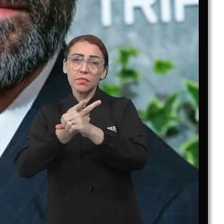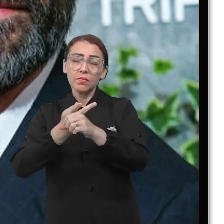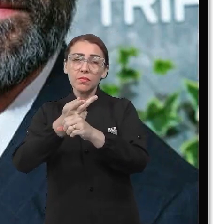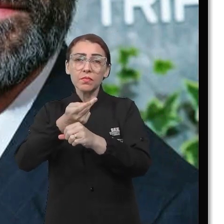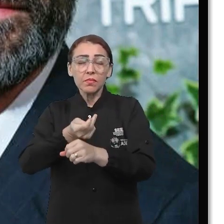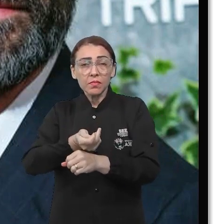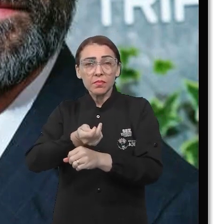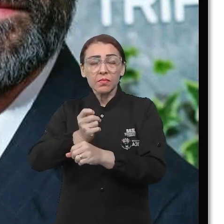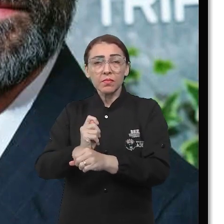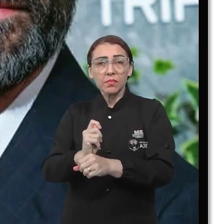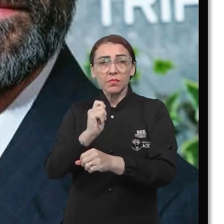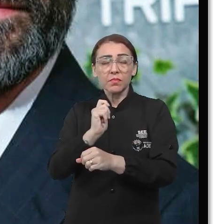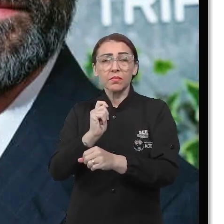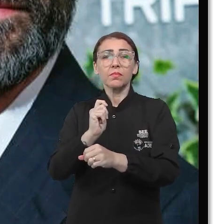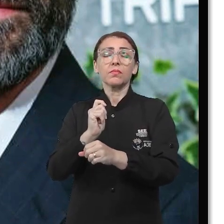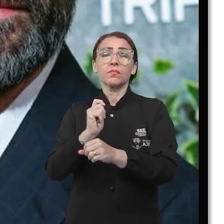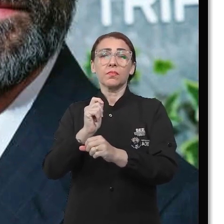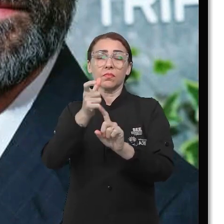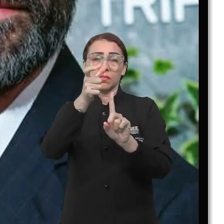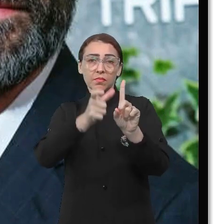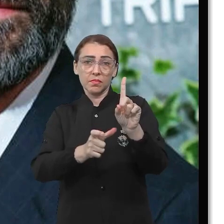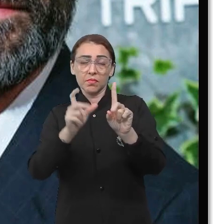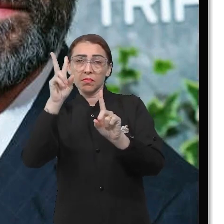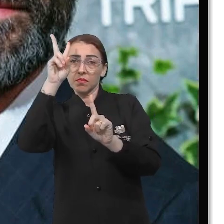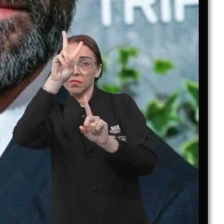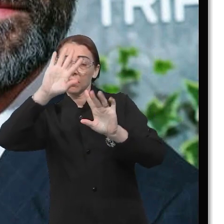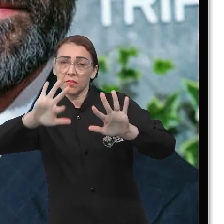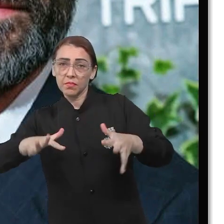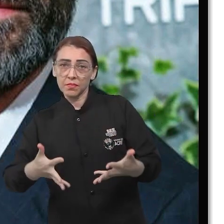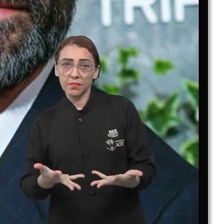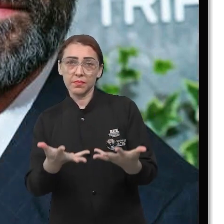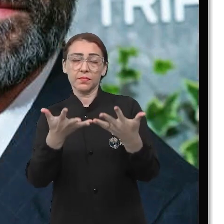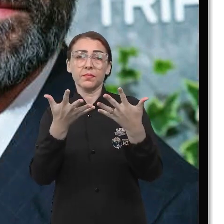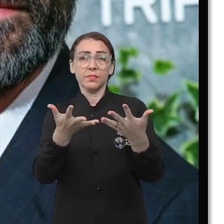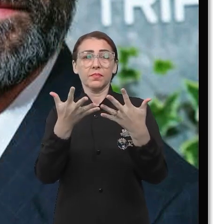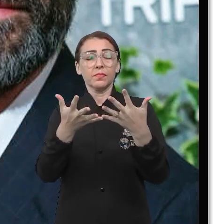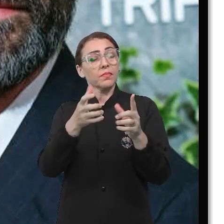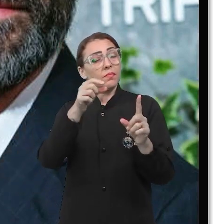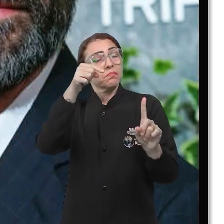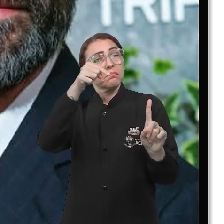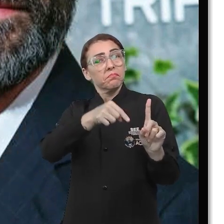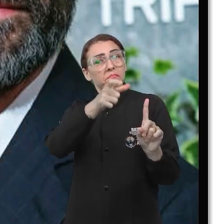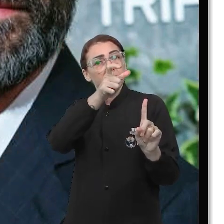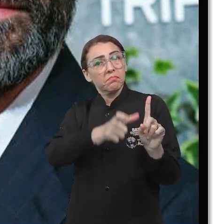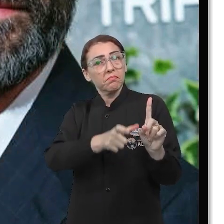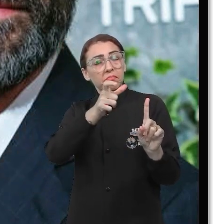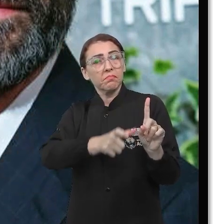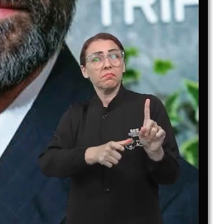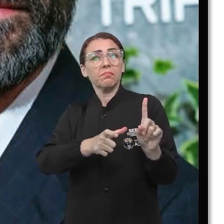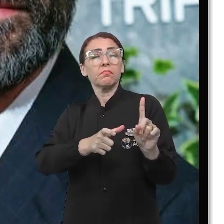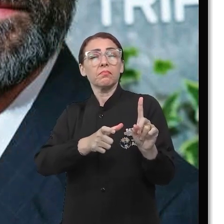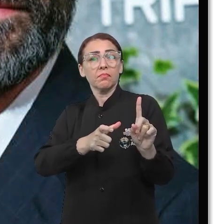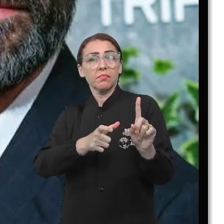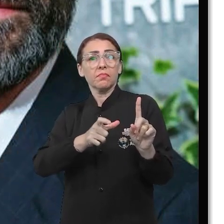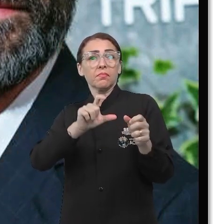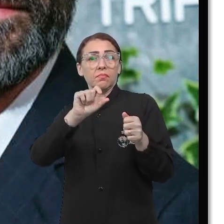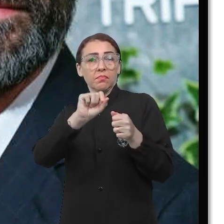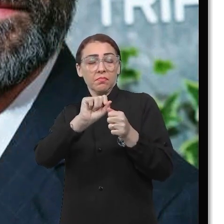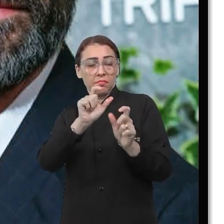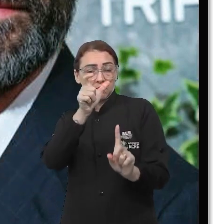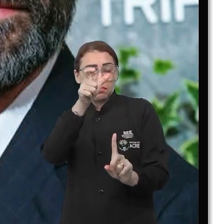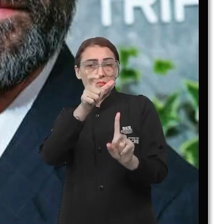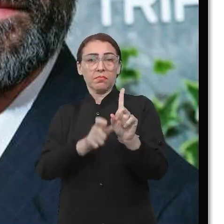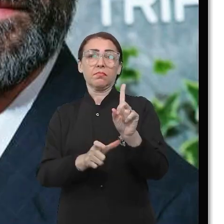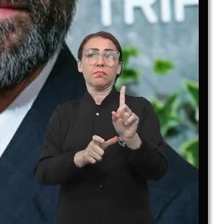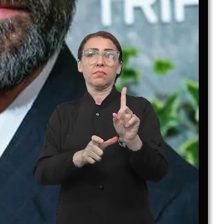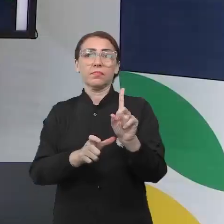a personalidade, o histórico e as motivações da figura que vai interpretar.